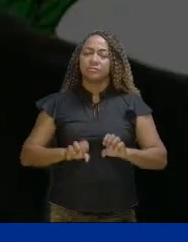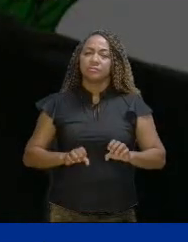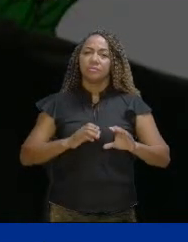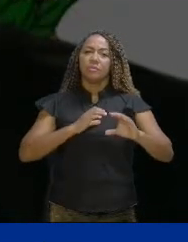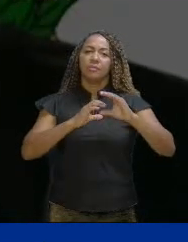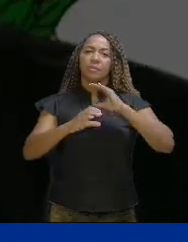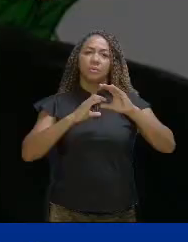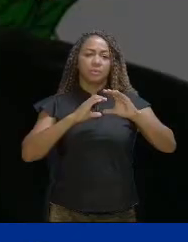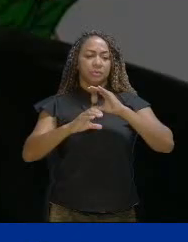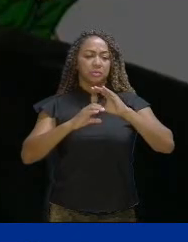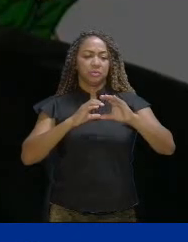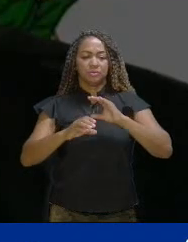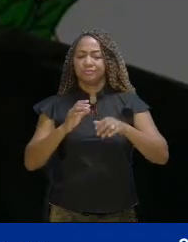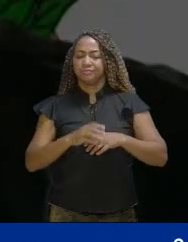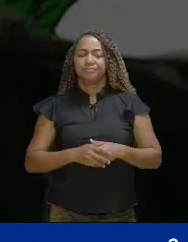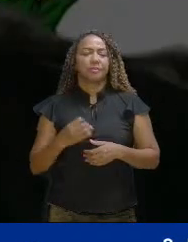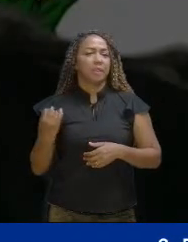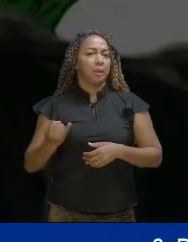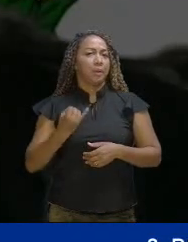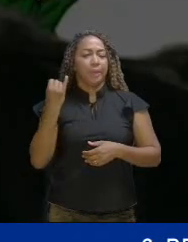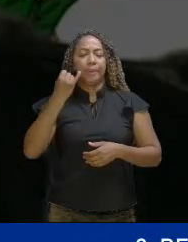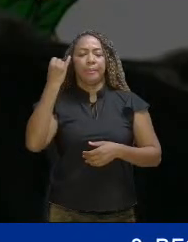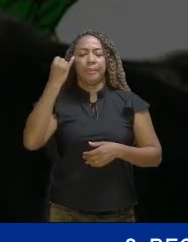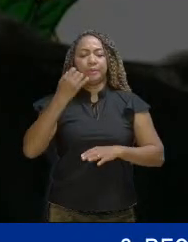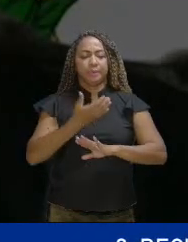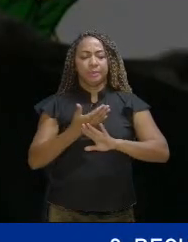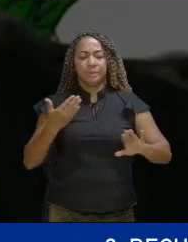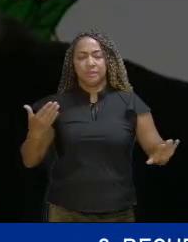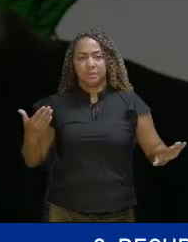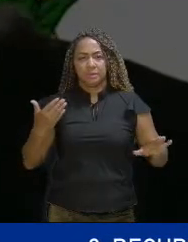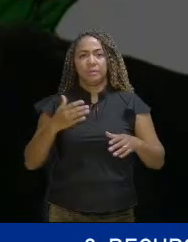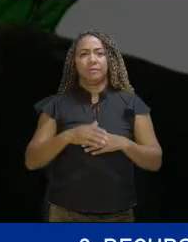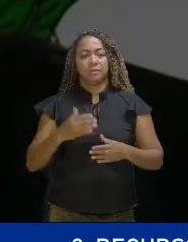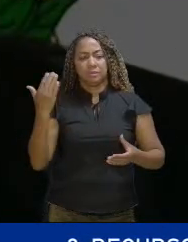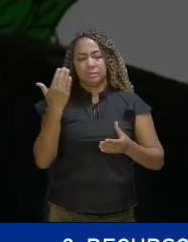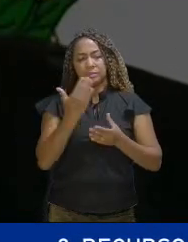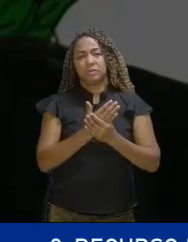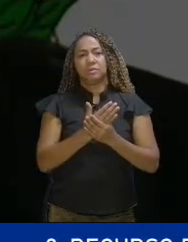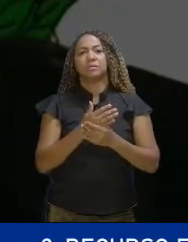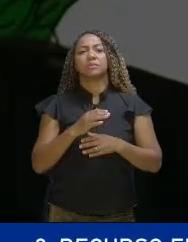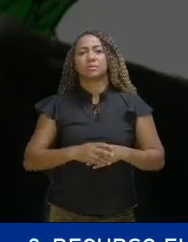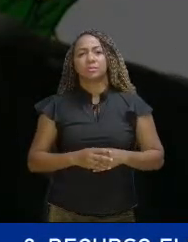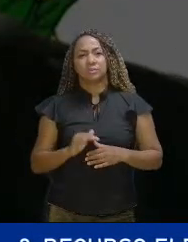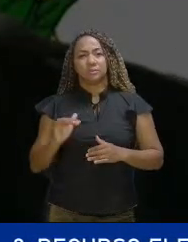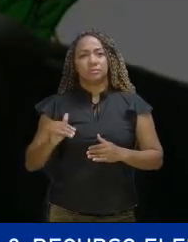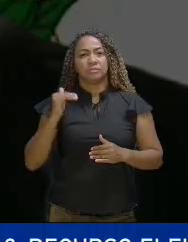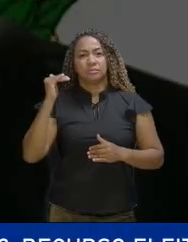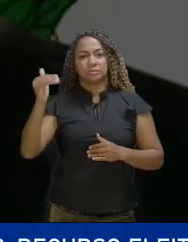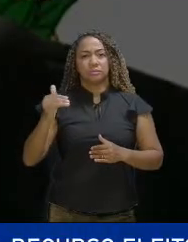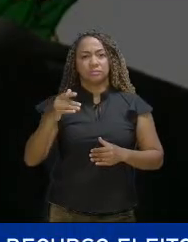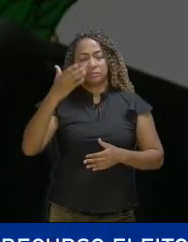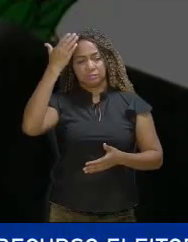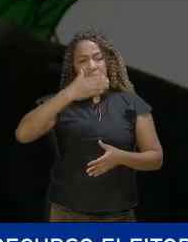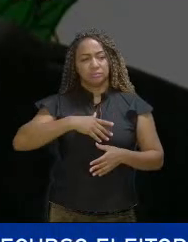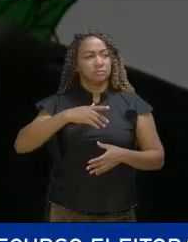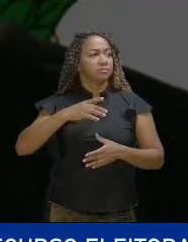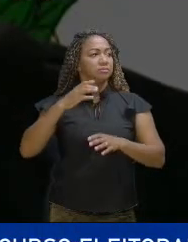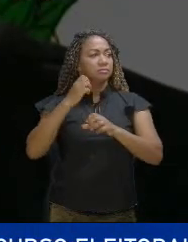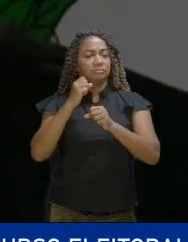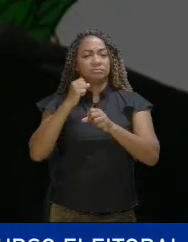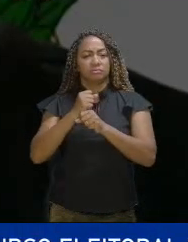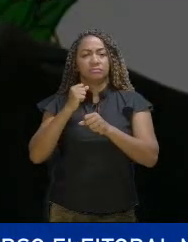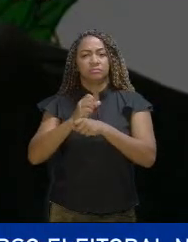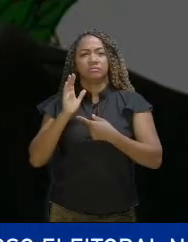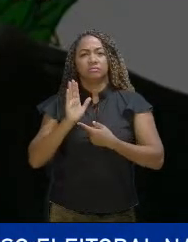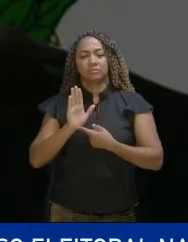comunicação não é suficiente para afastar a preclusão processual, penso eu. Sobretudo quando o prestador de contas foi